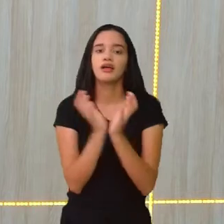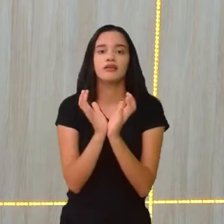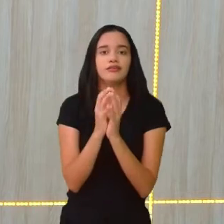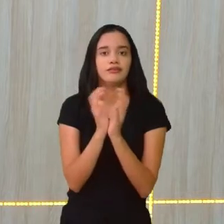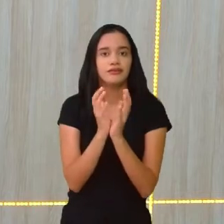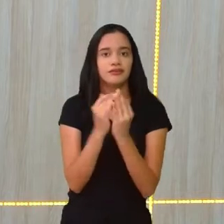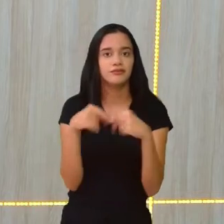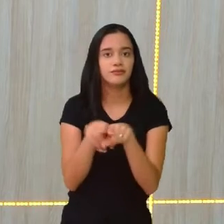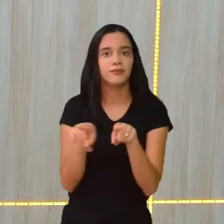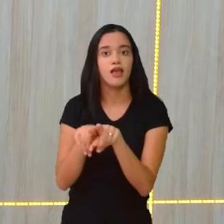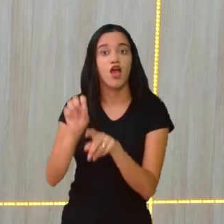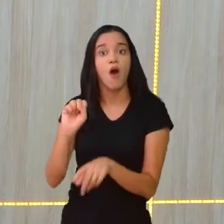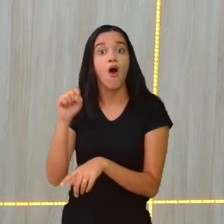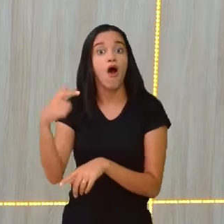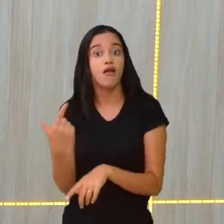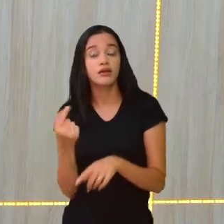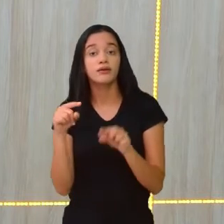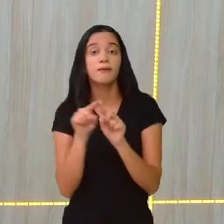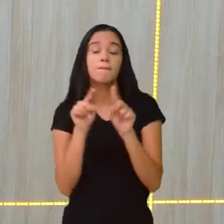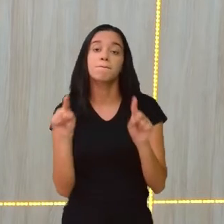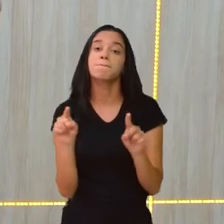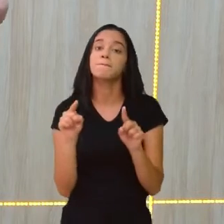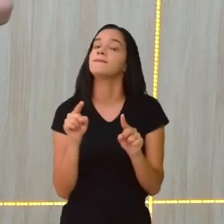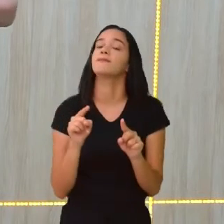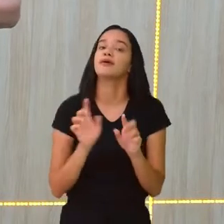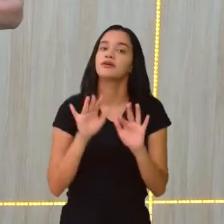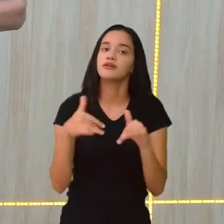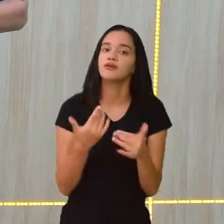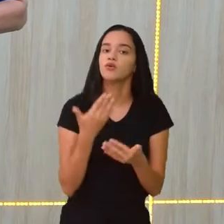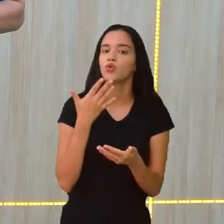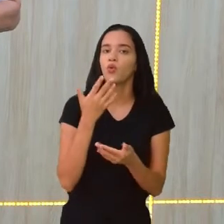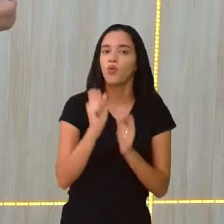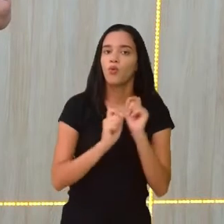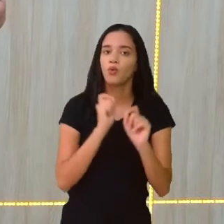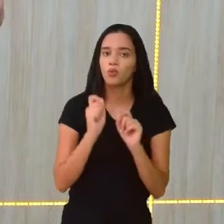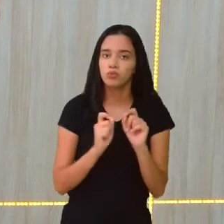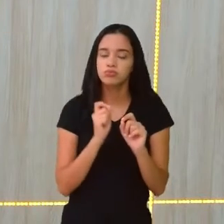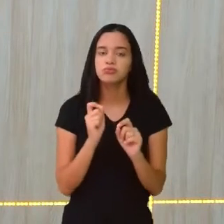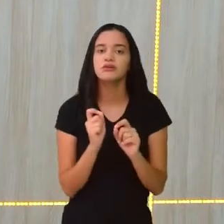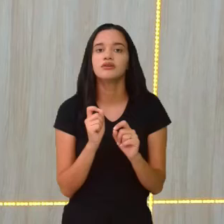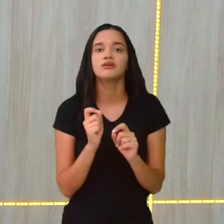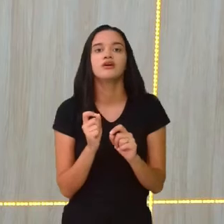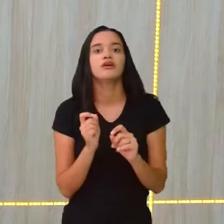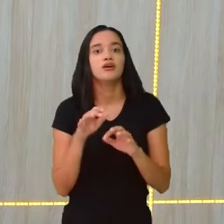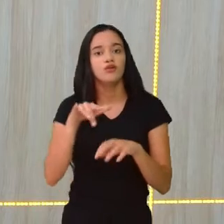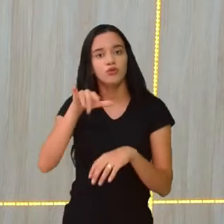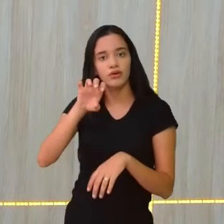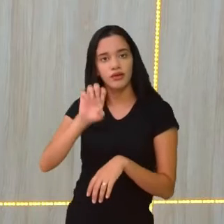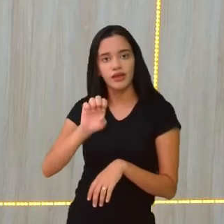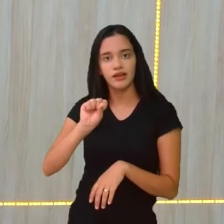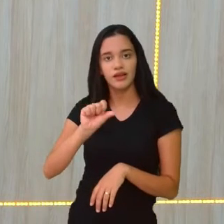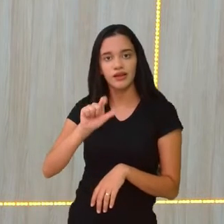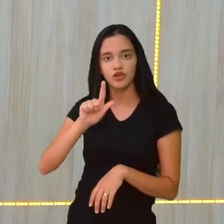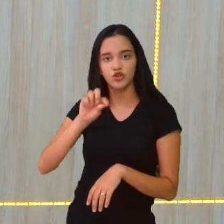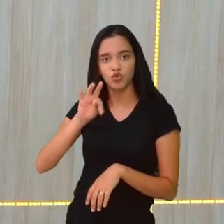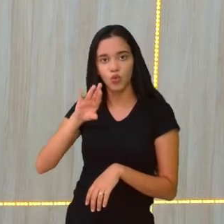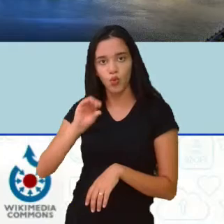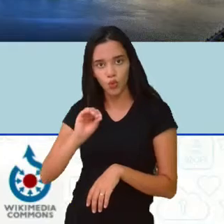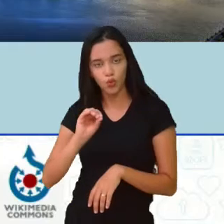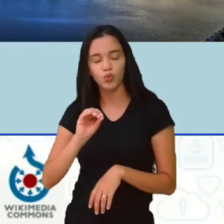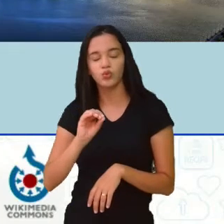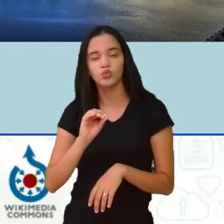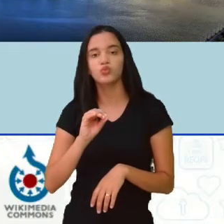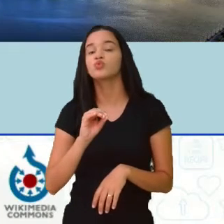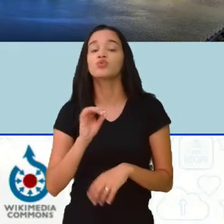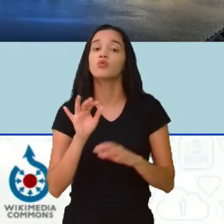e Olinda. Mas, apesar de estar se tornando praticamente um esgoto a céu aberto, o Beberibe